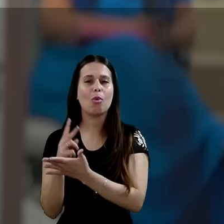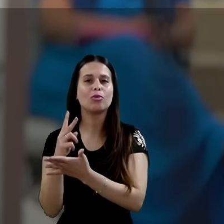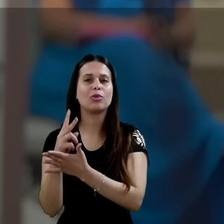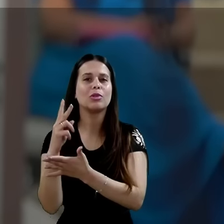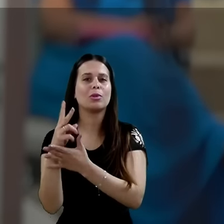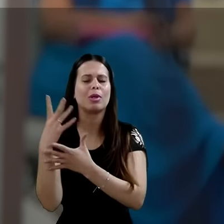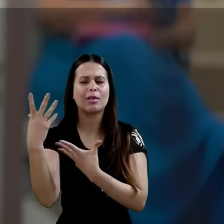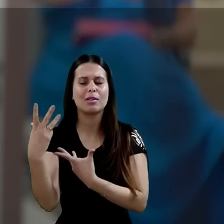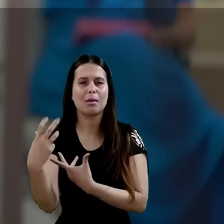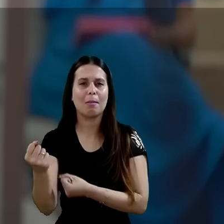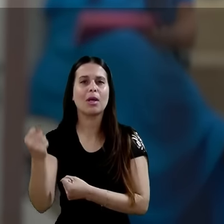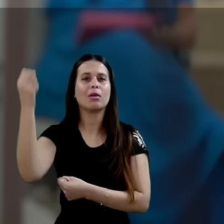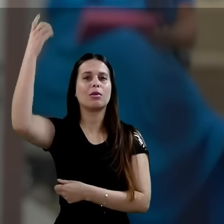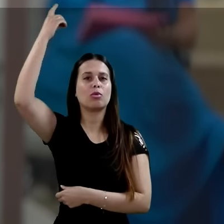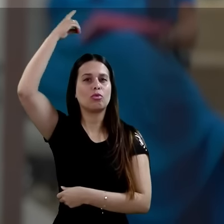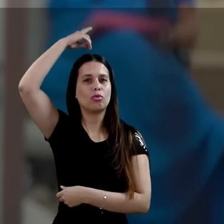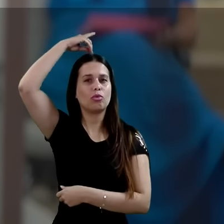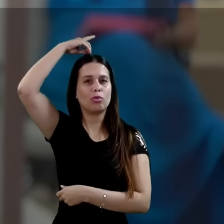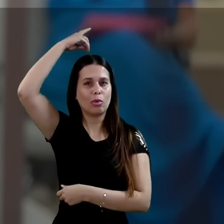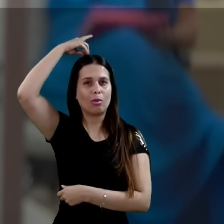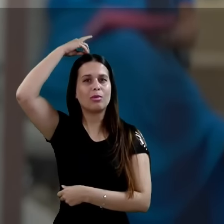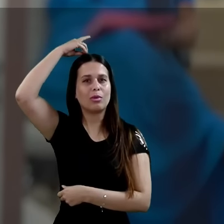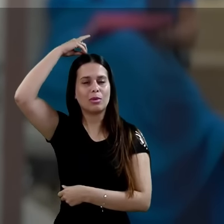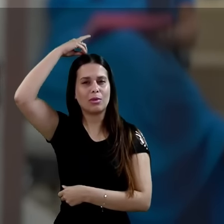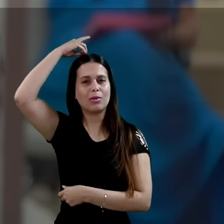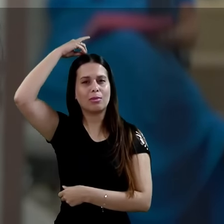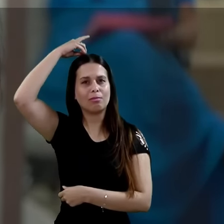espirituais e ele está lá